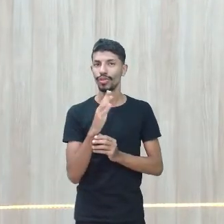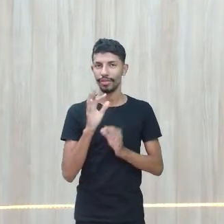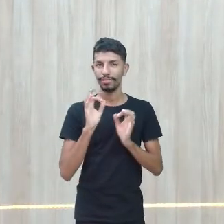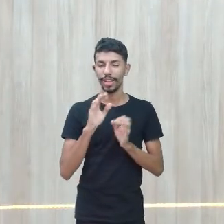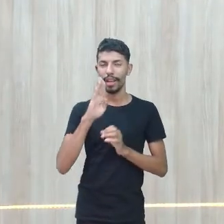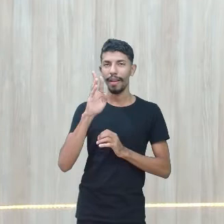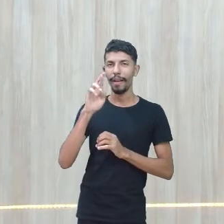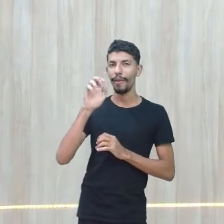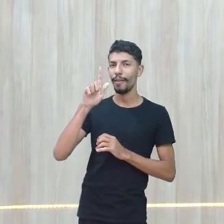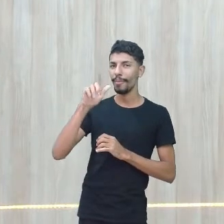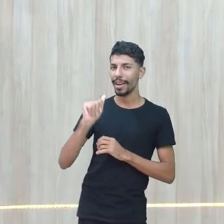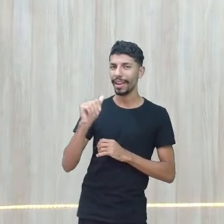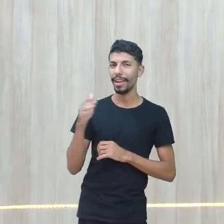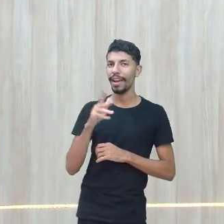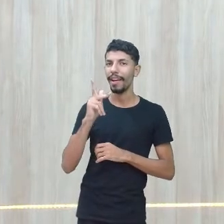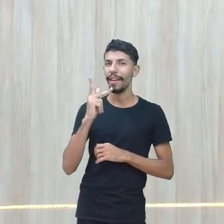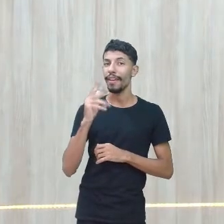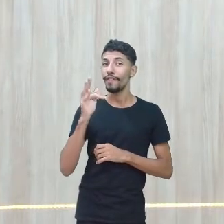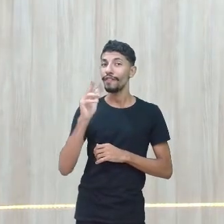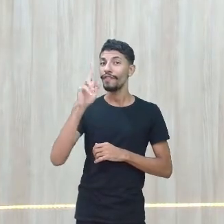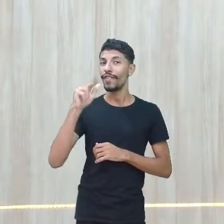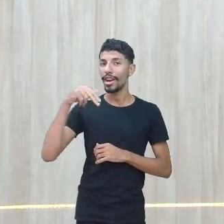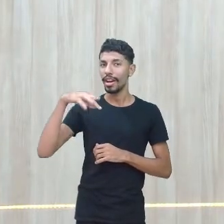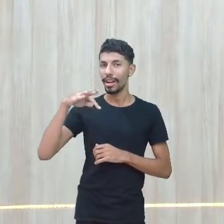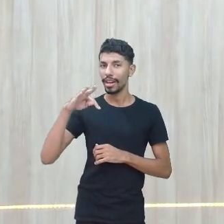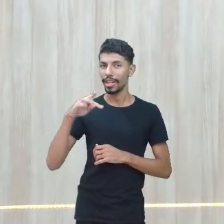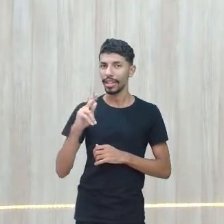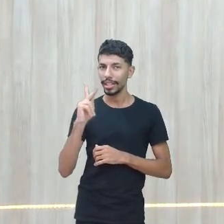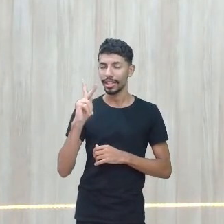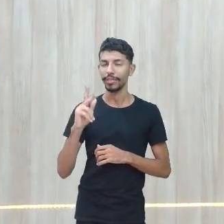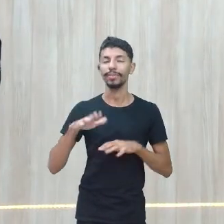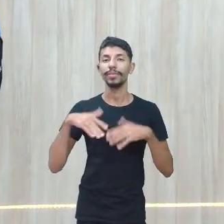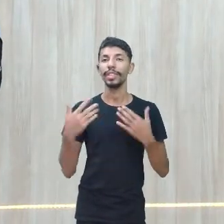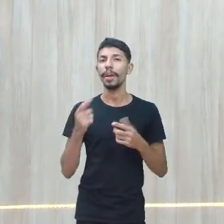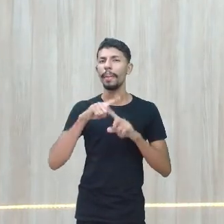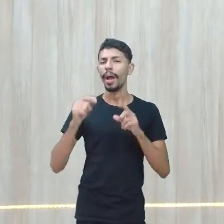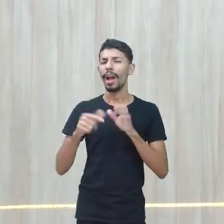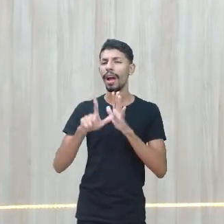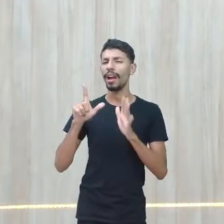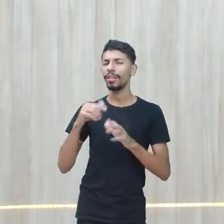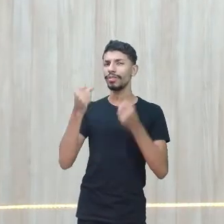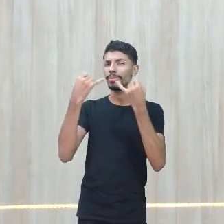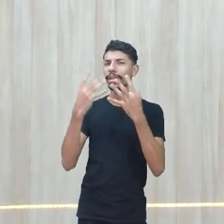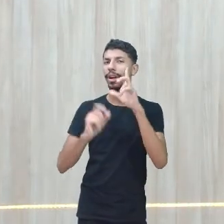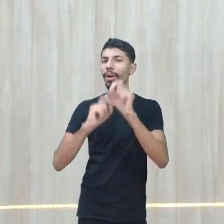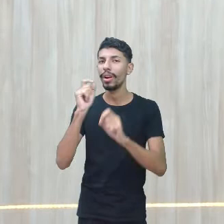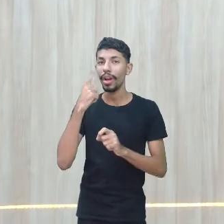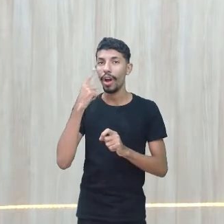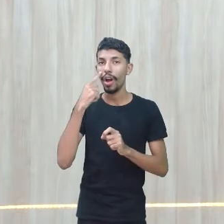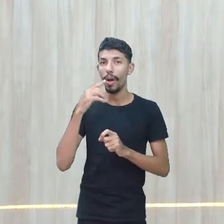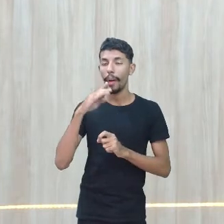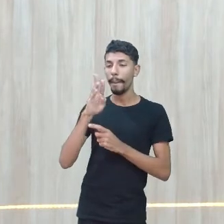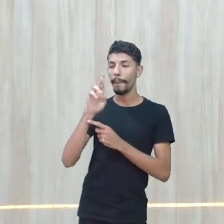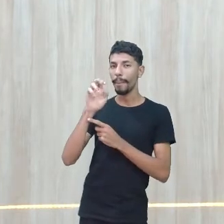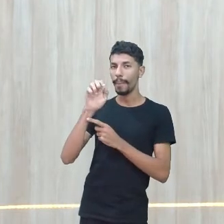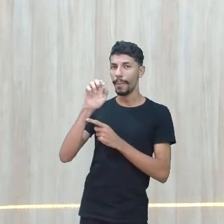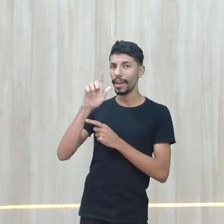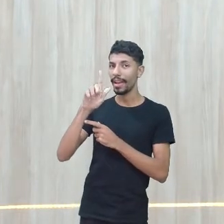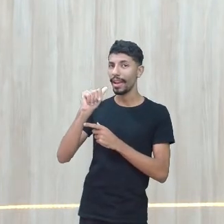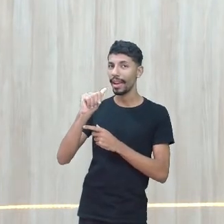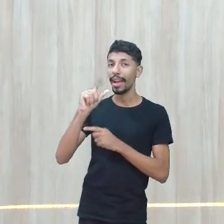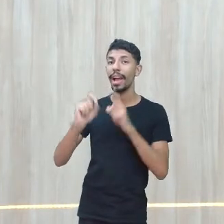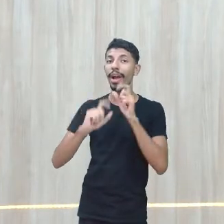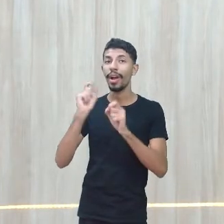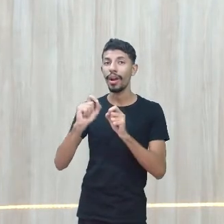Mas antes, eu queria dizer alguma coisa, né? O brega, ele é uma manifestação da cultura